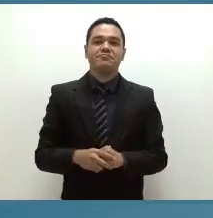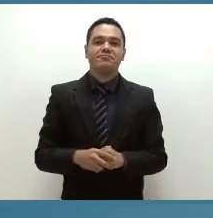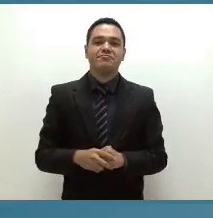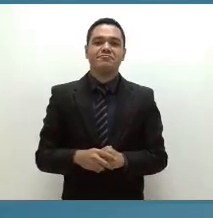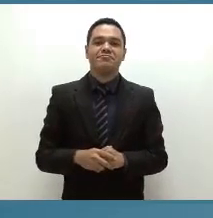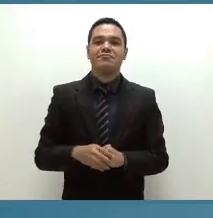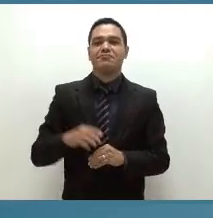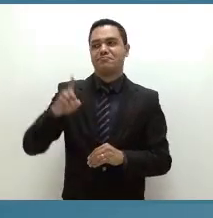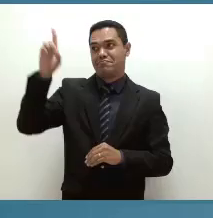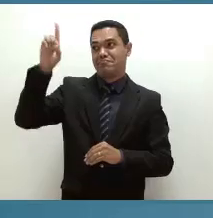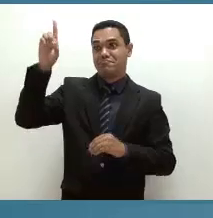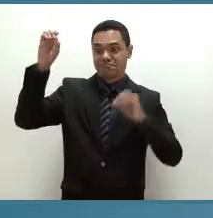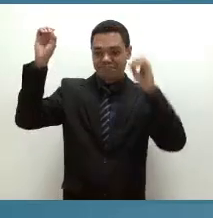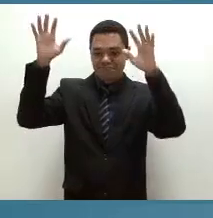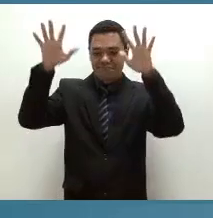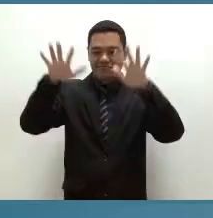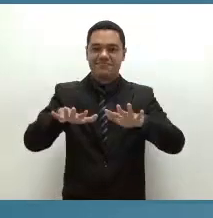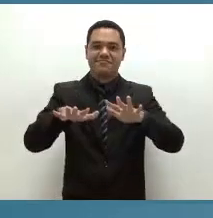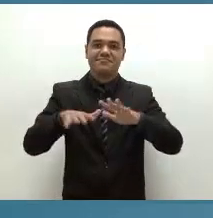Deus Pai.